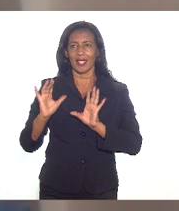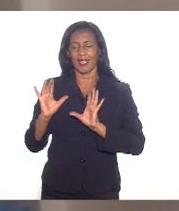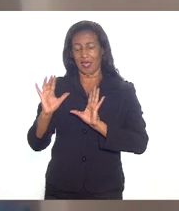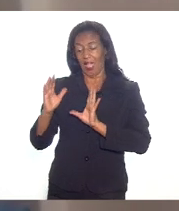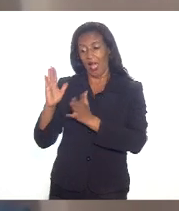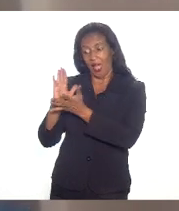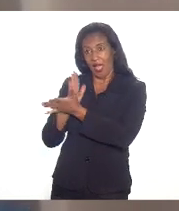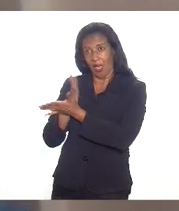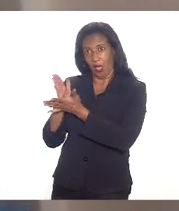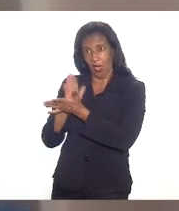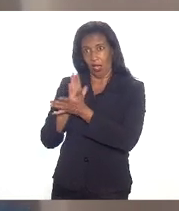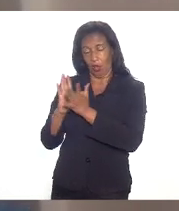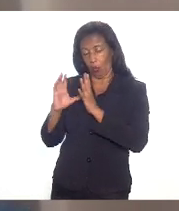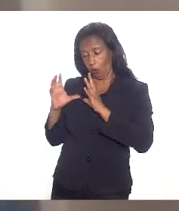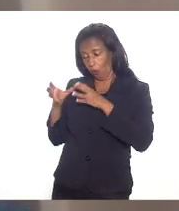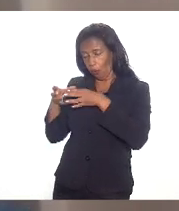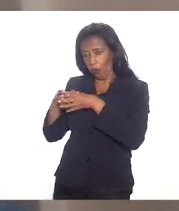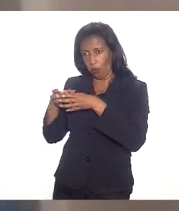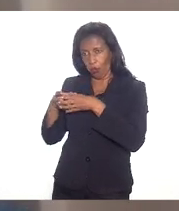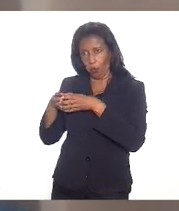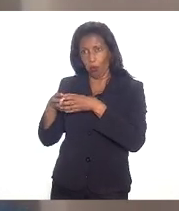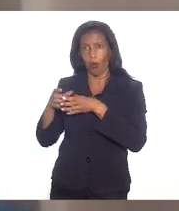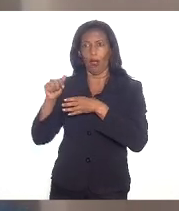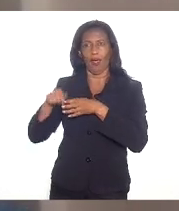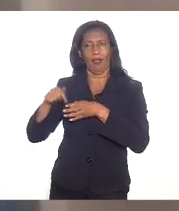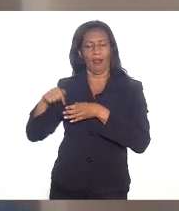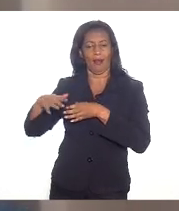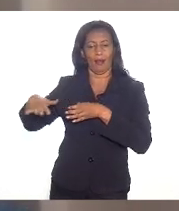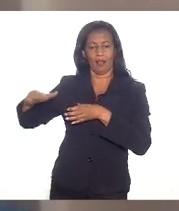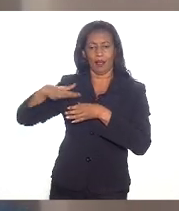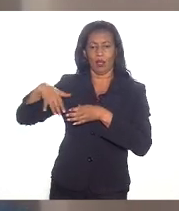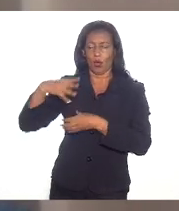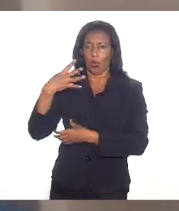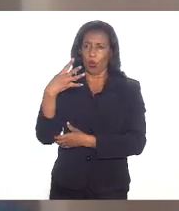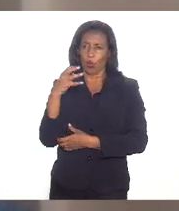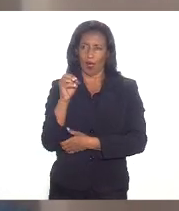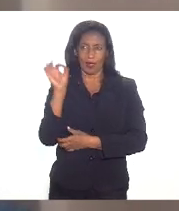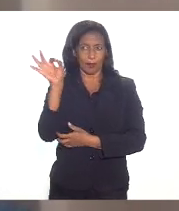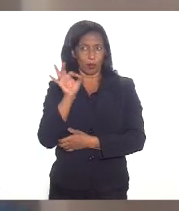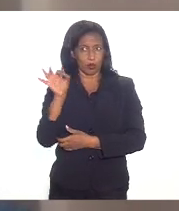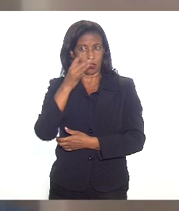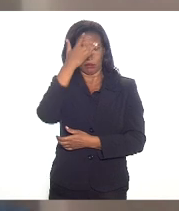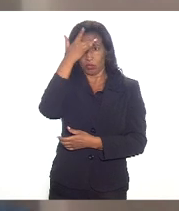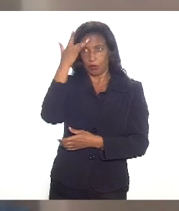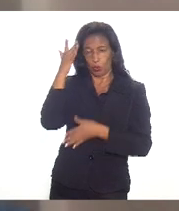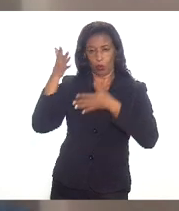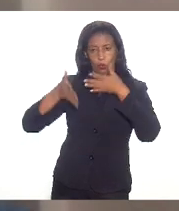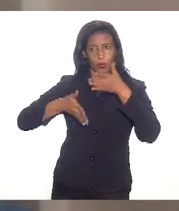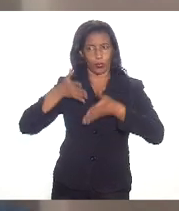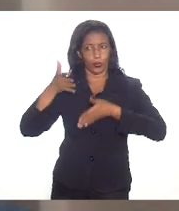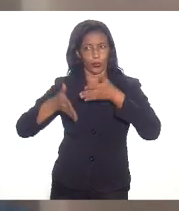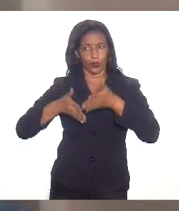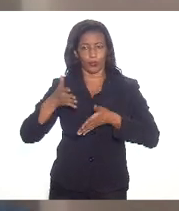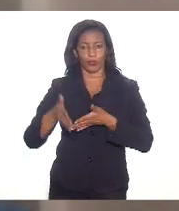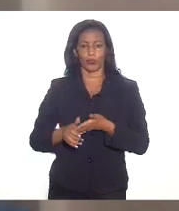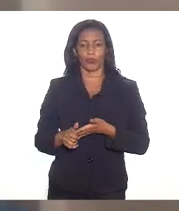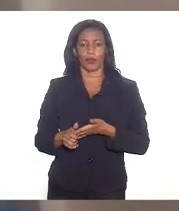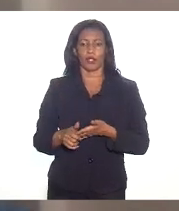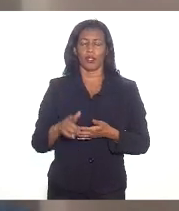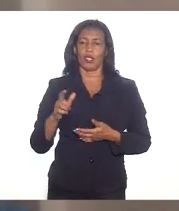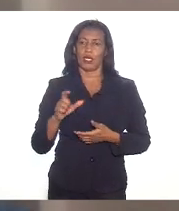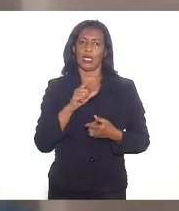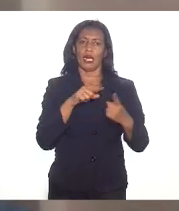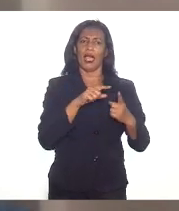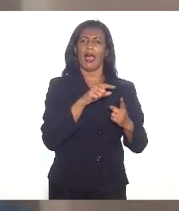Janeiro estão na nossa zona suburbana, de maior 40% da população, e na área de planejamento 5, Santa